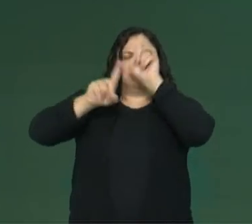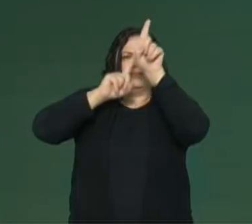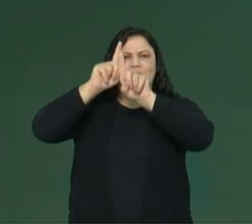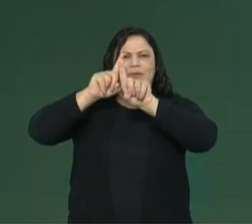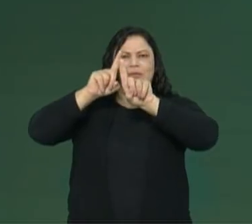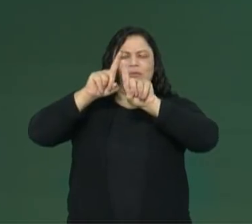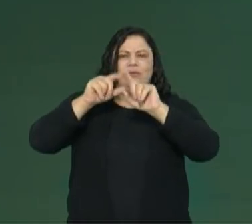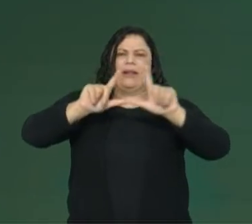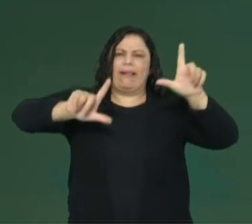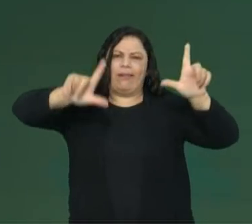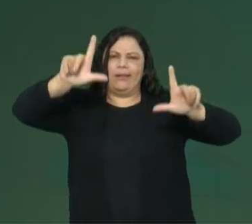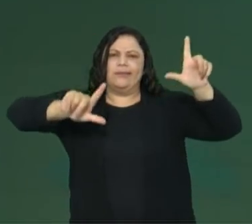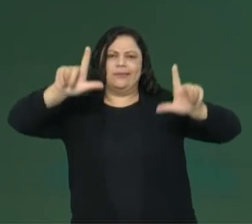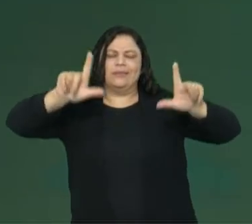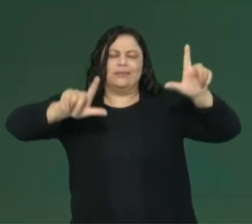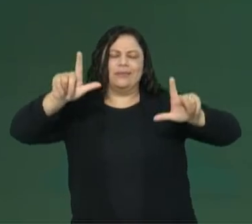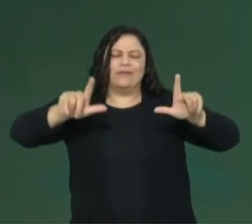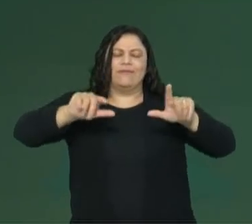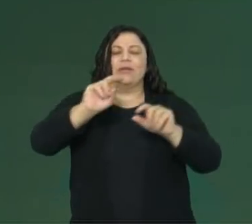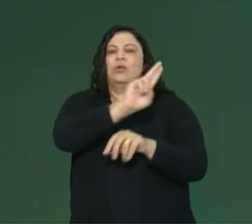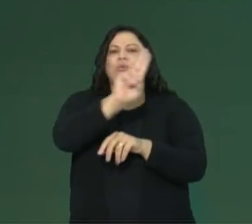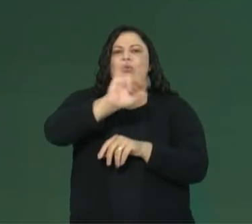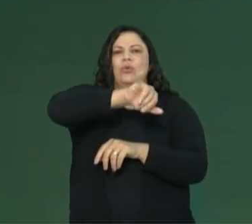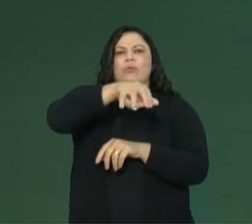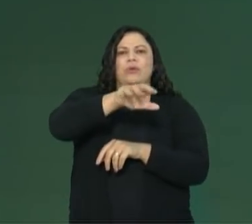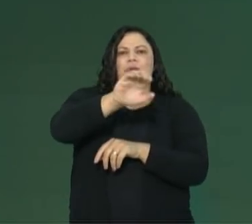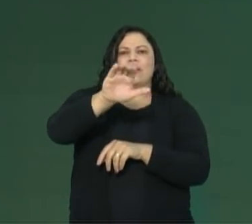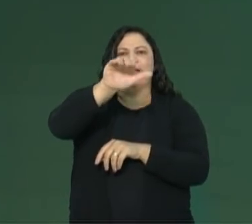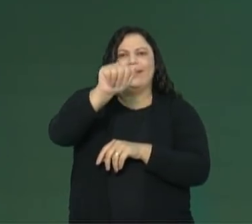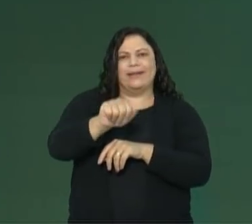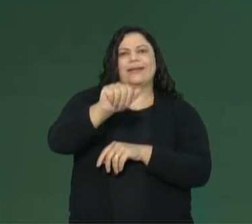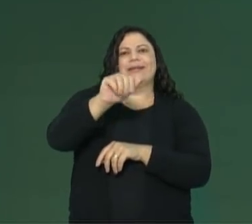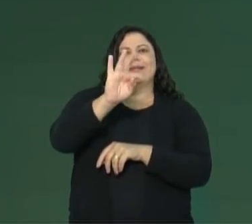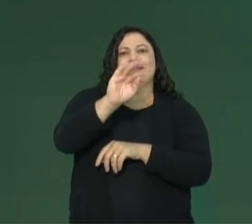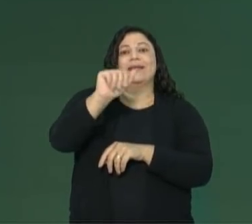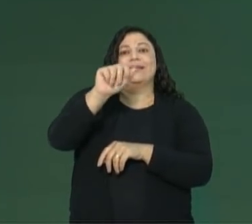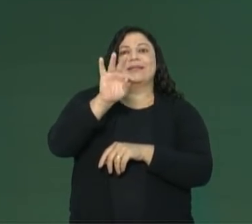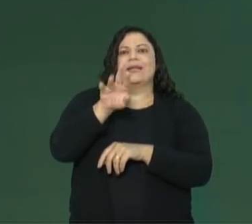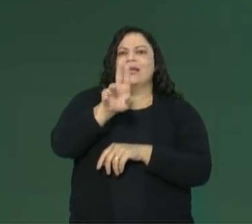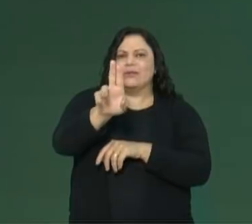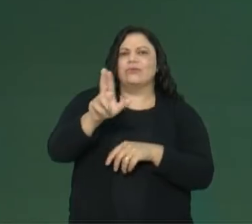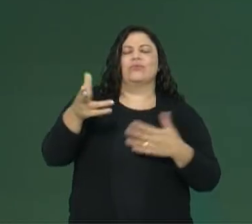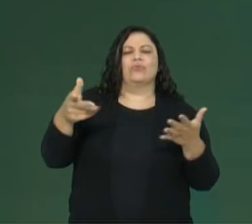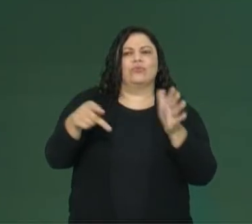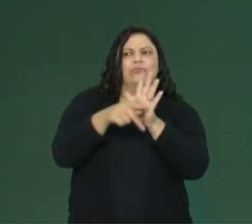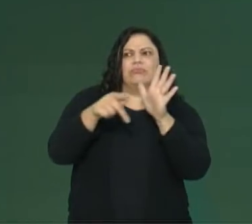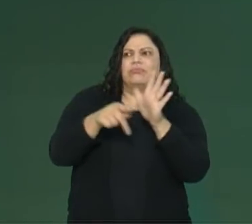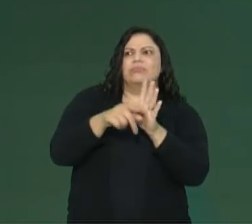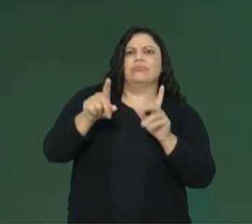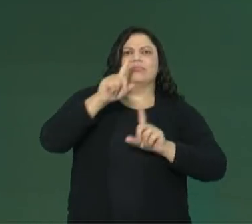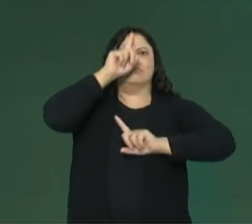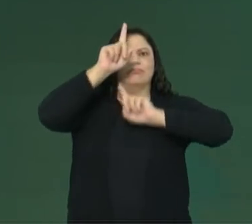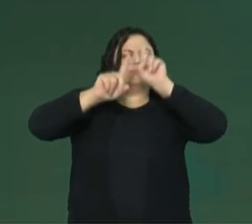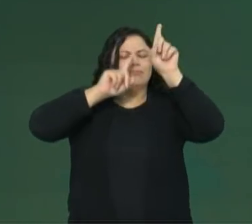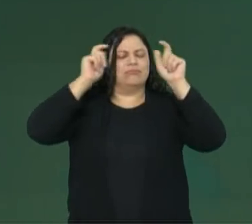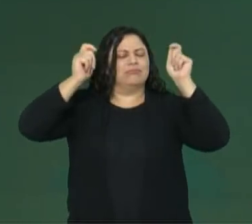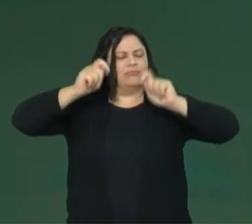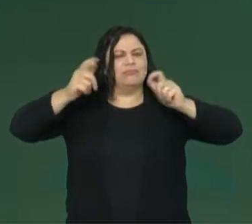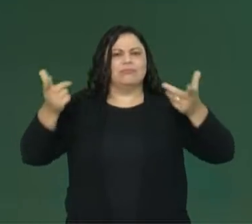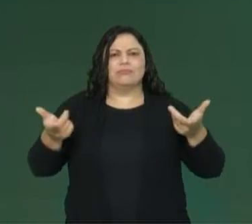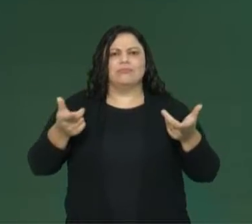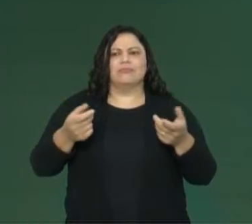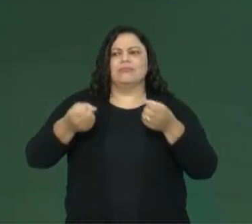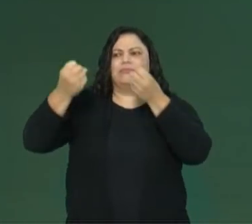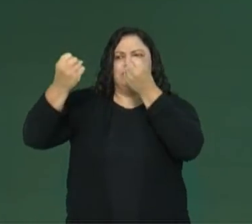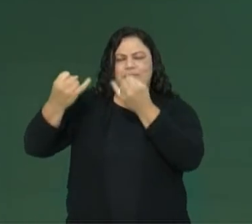eram necessárias para diminuir a epidemia de amarelão que ocorria no Brasil, e que vocês já vão entender